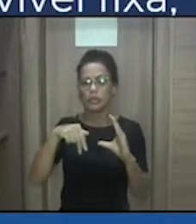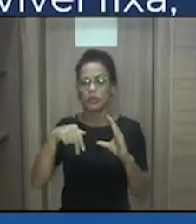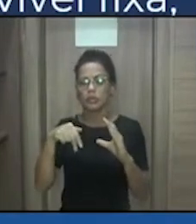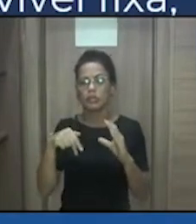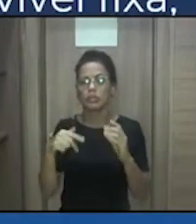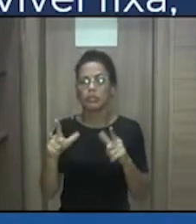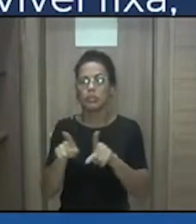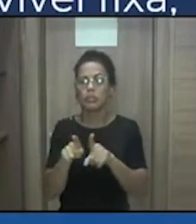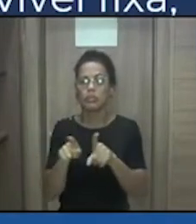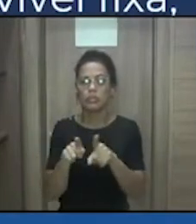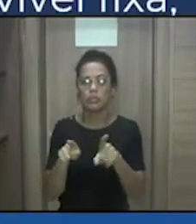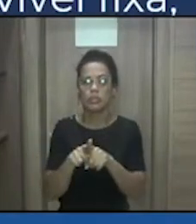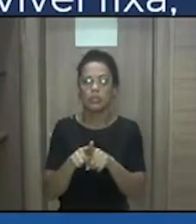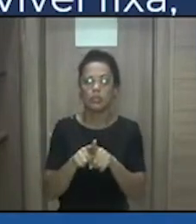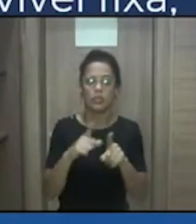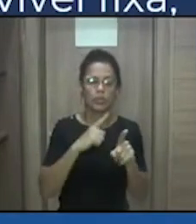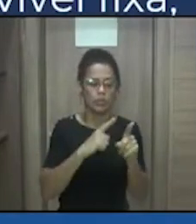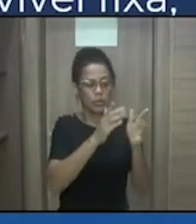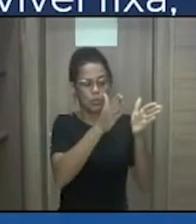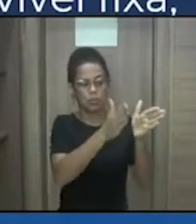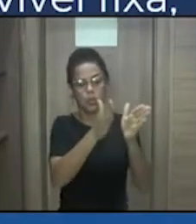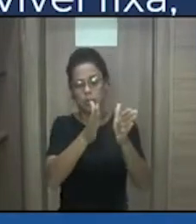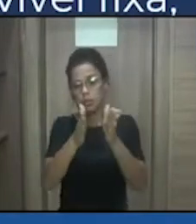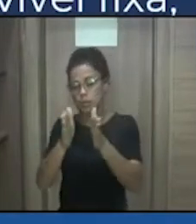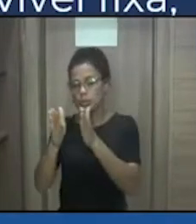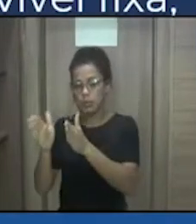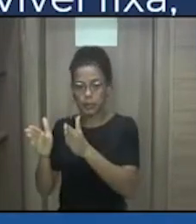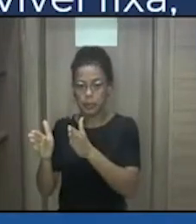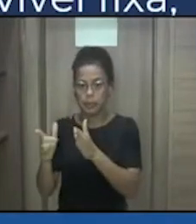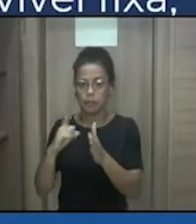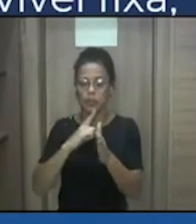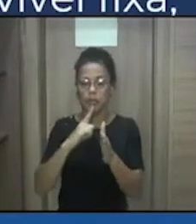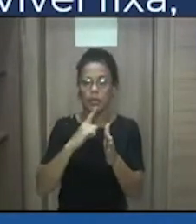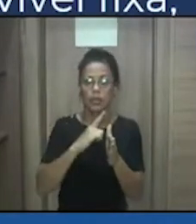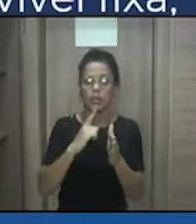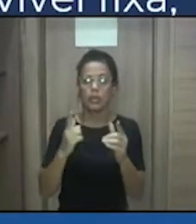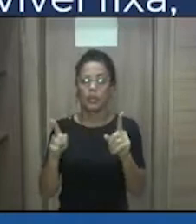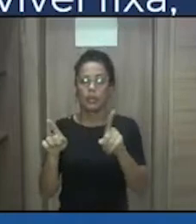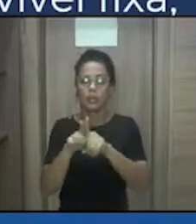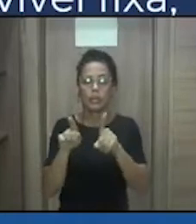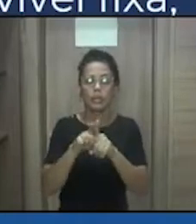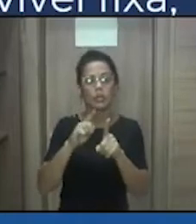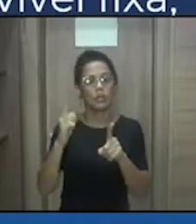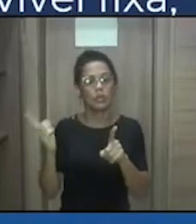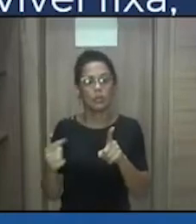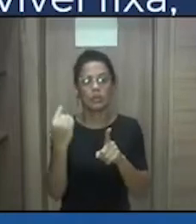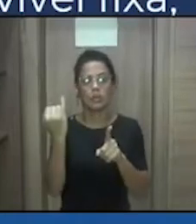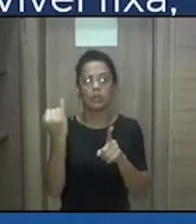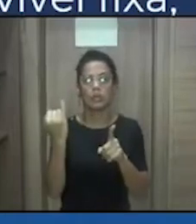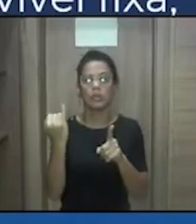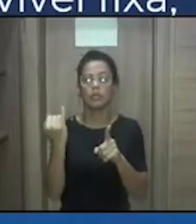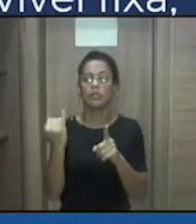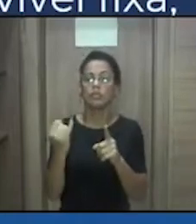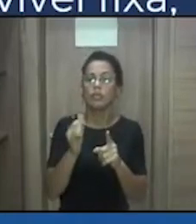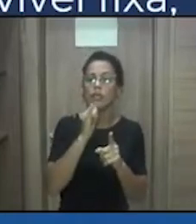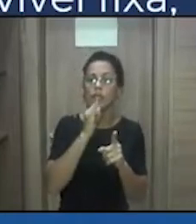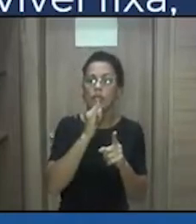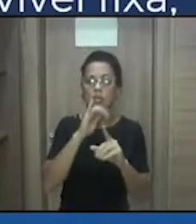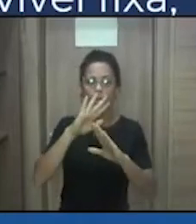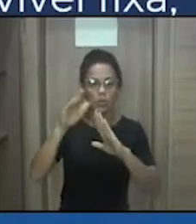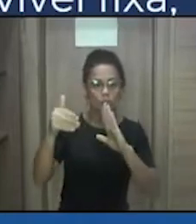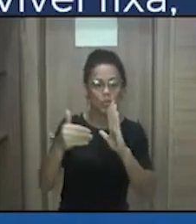brasileiras. Então, foi um estudo documental, onde fizemos a busca dessas licitações em portais públicos, mas também em